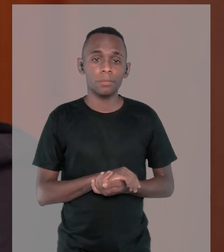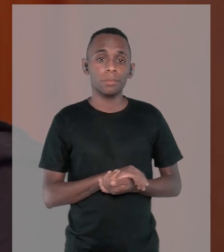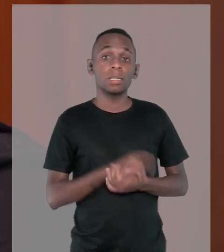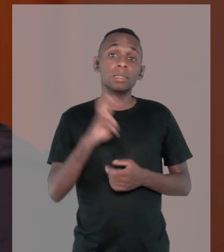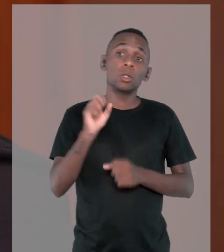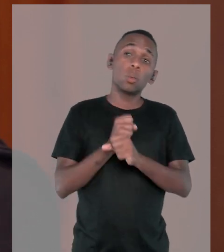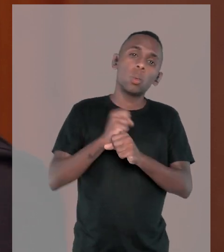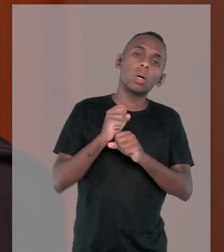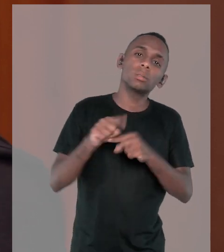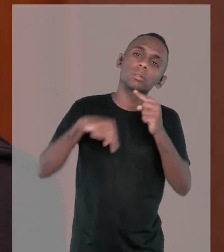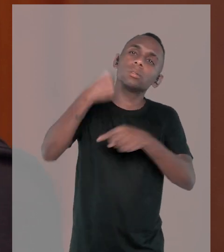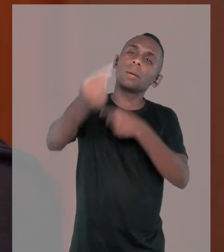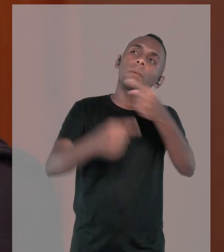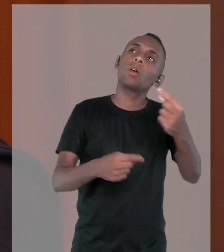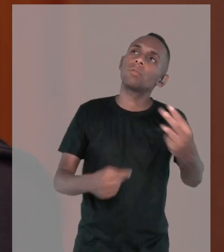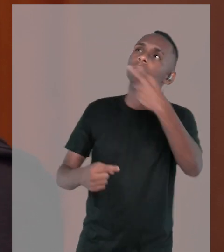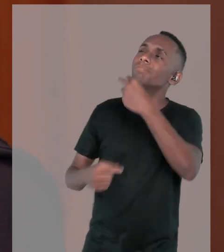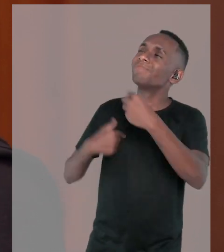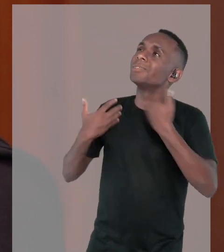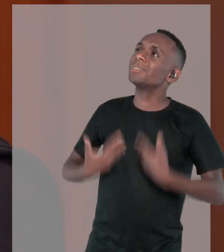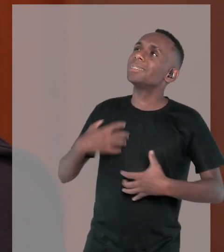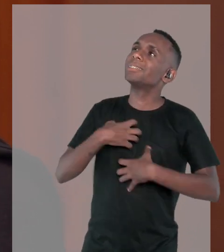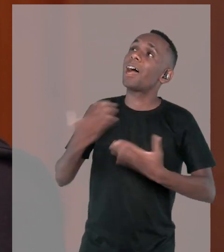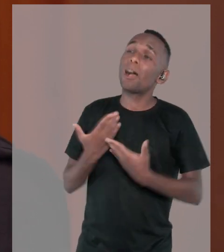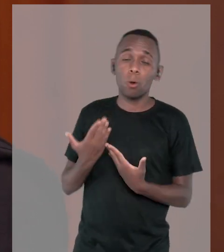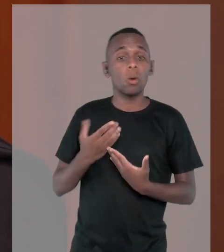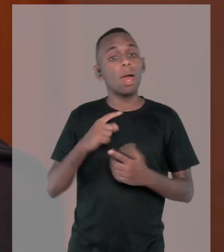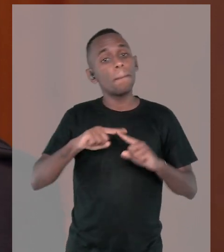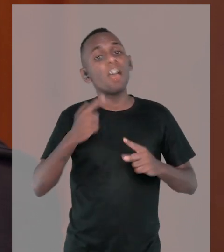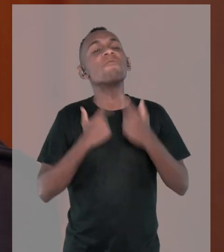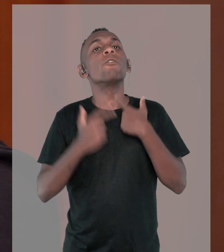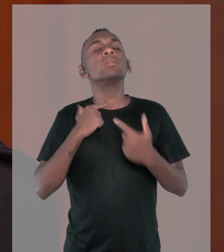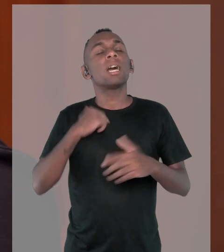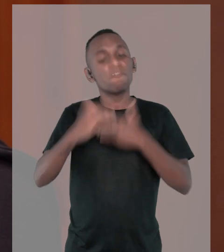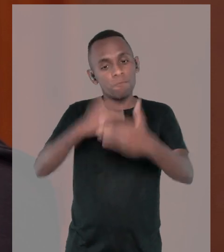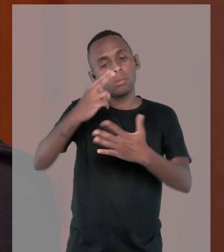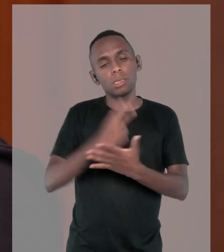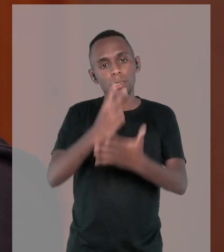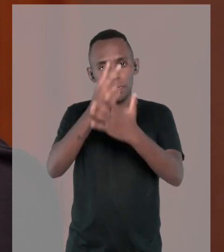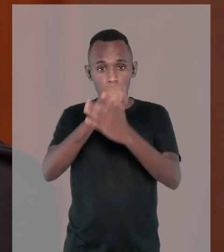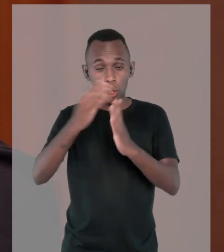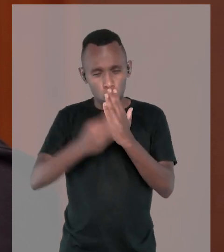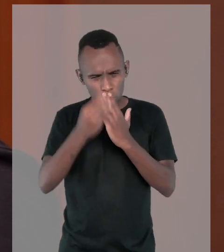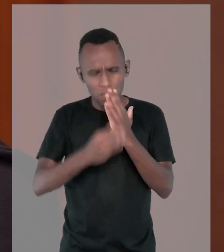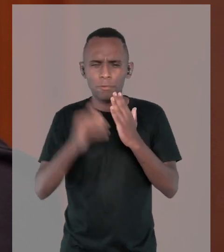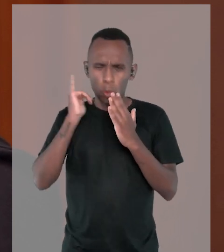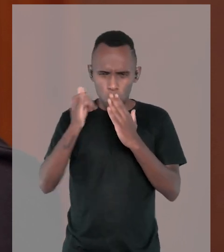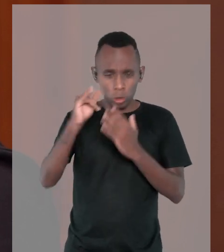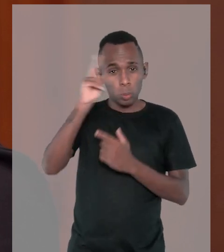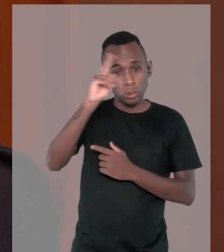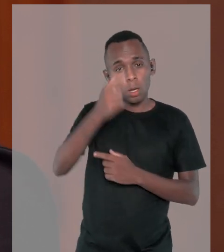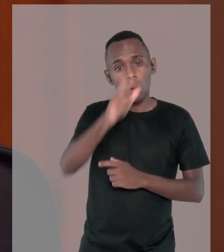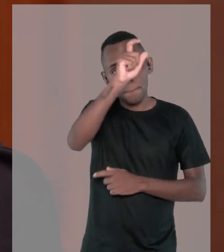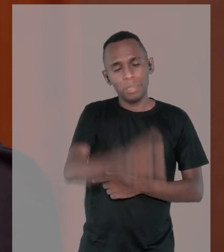daqui a 5 anos eu vou olhar para hoje e vou sentir a mesma coisa. Mas é o nosso desejo de evoluir. No livro eu conto uma história de uma